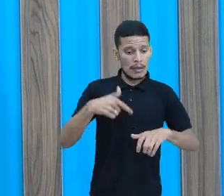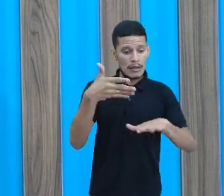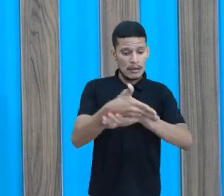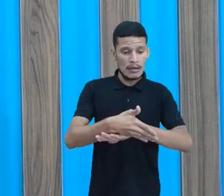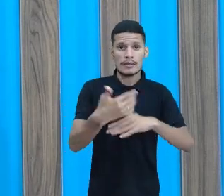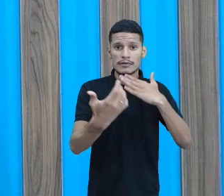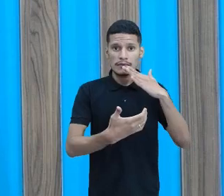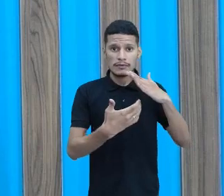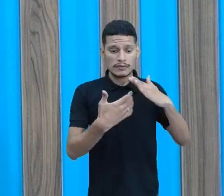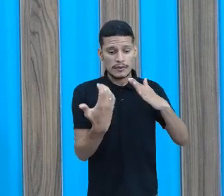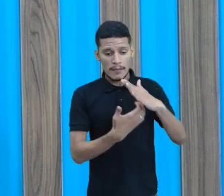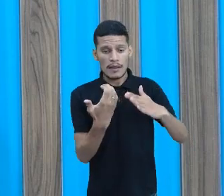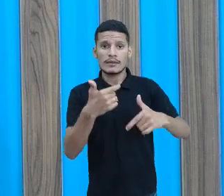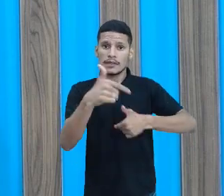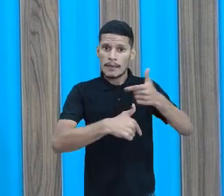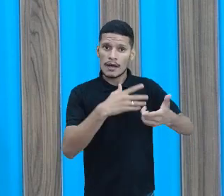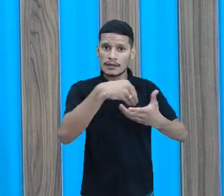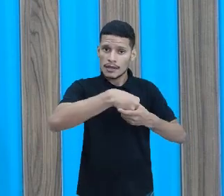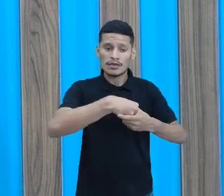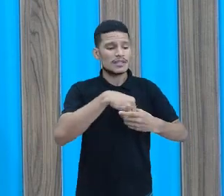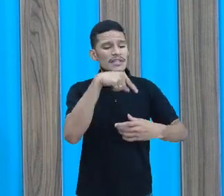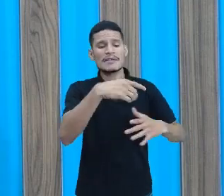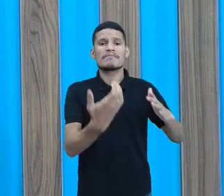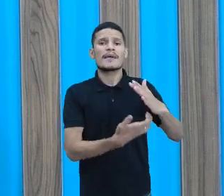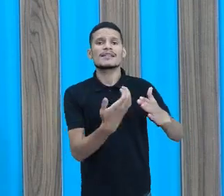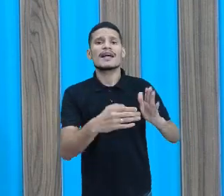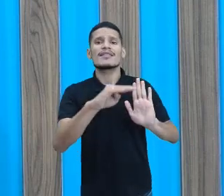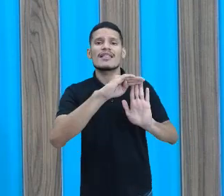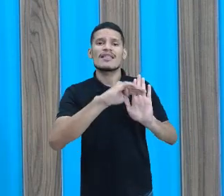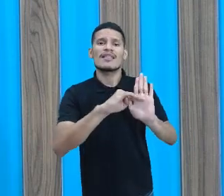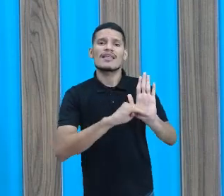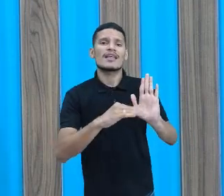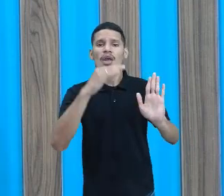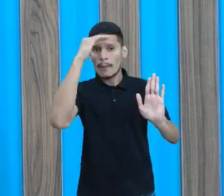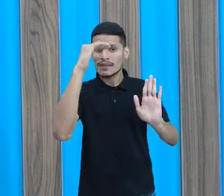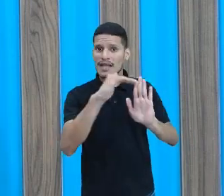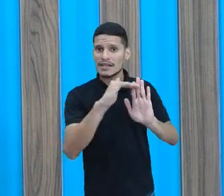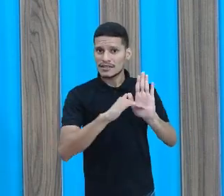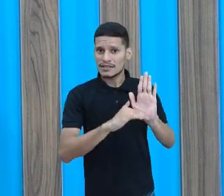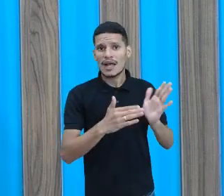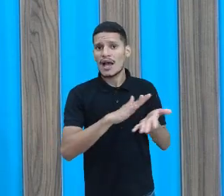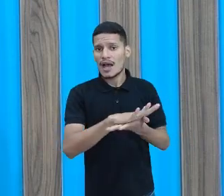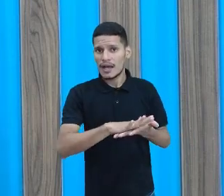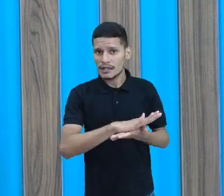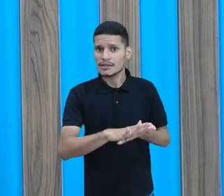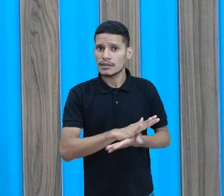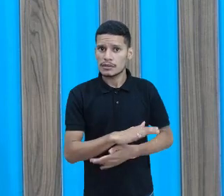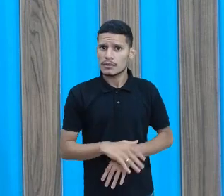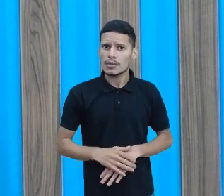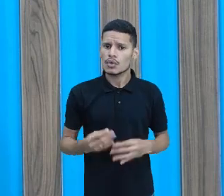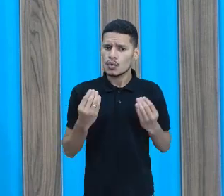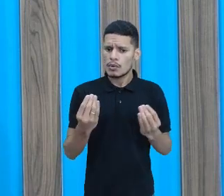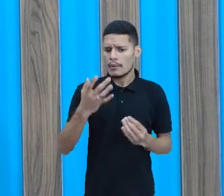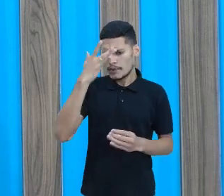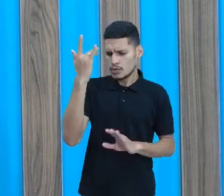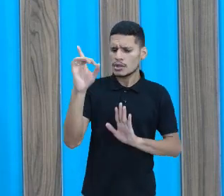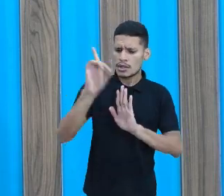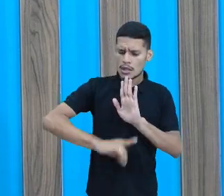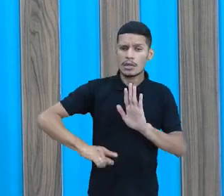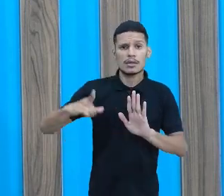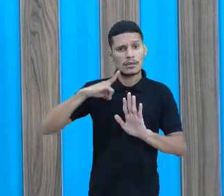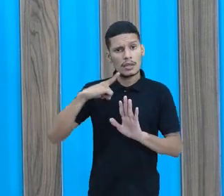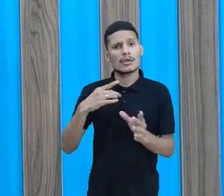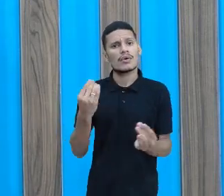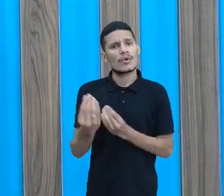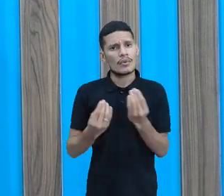não faça todo o processo legal e negue o direito das pessoas de gozarem dos seus direitos, né, dos direitos